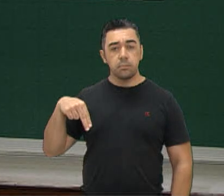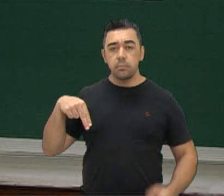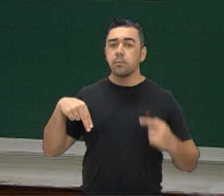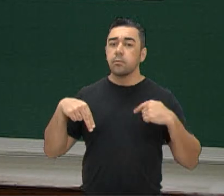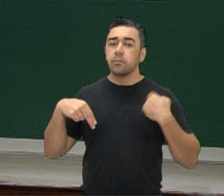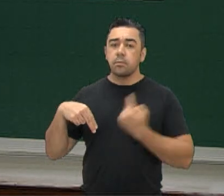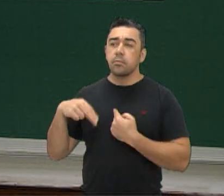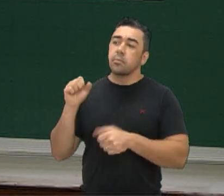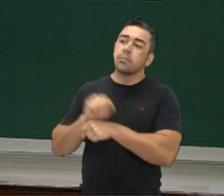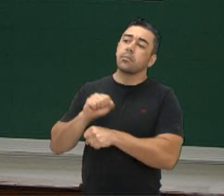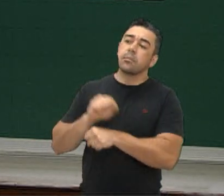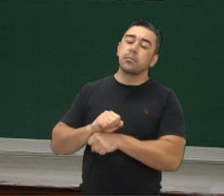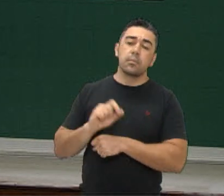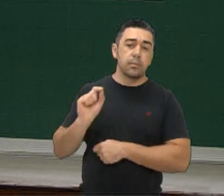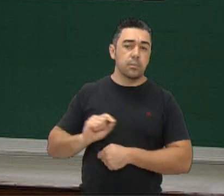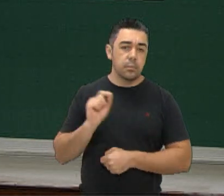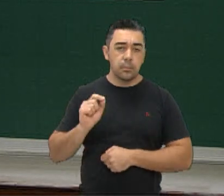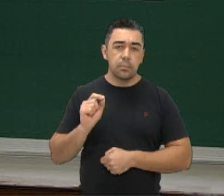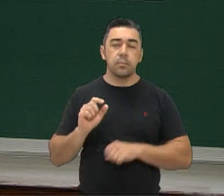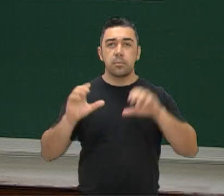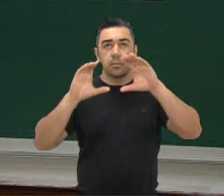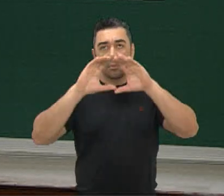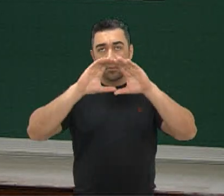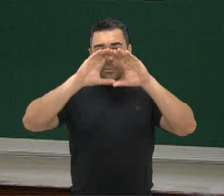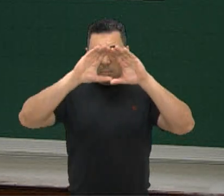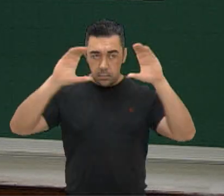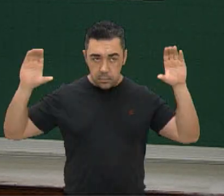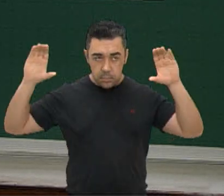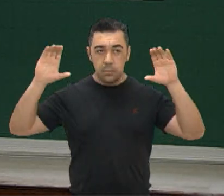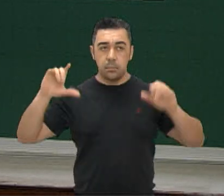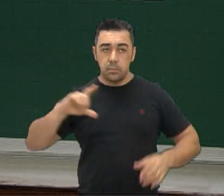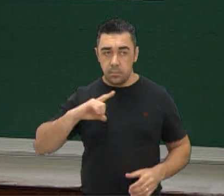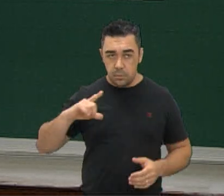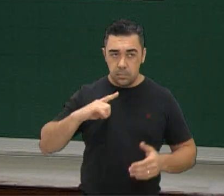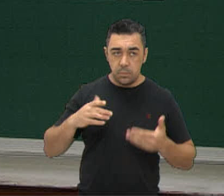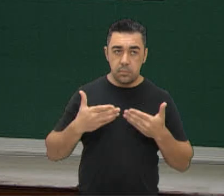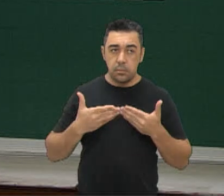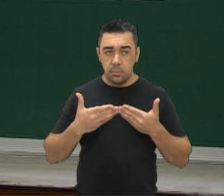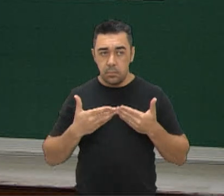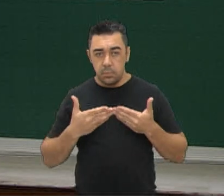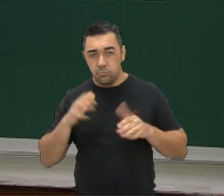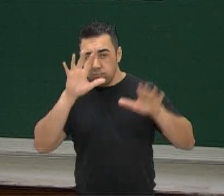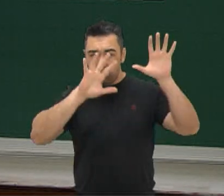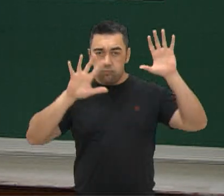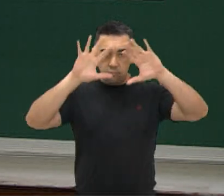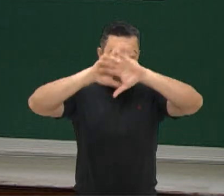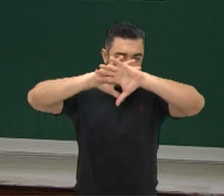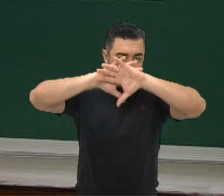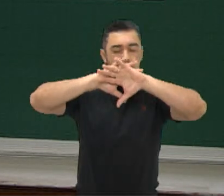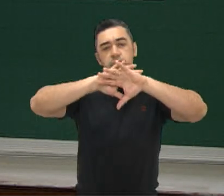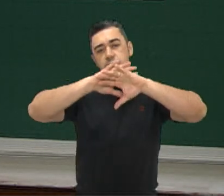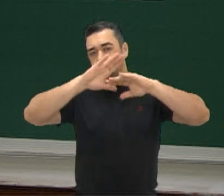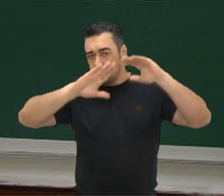esperamos, se esperam que o céu esteja nublado, né,